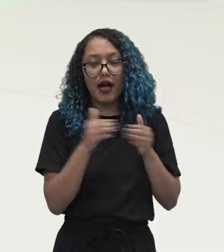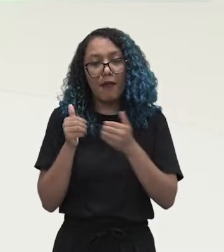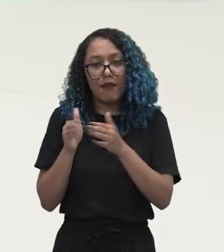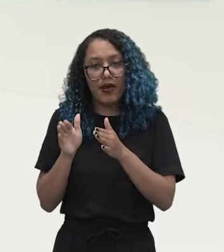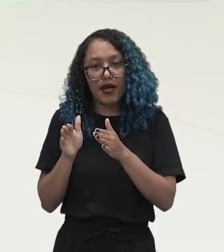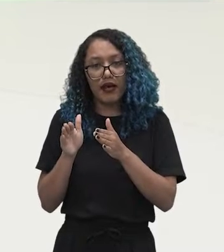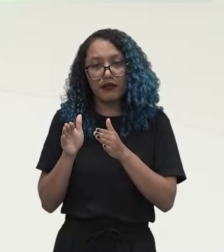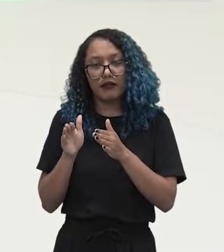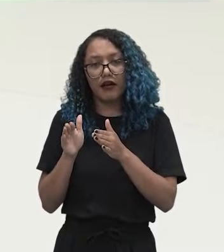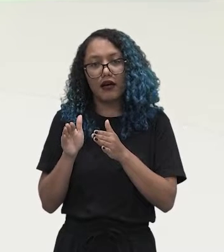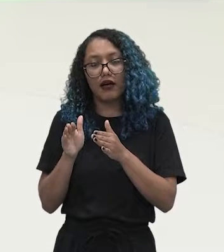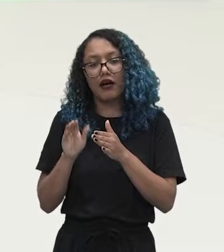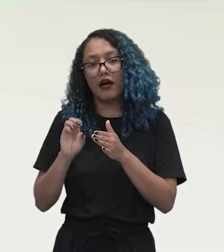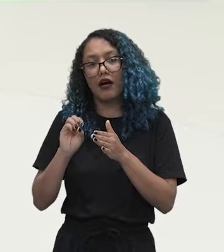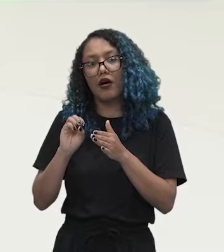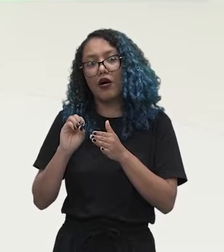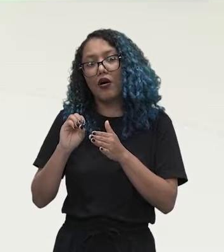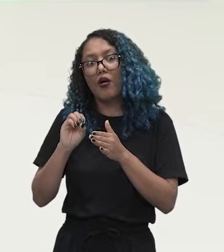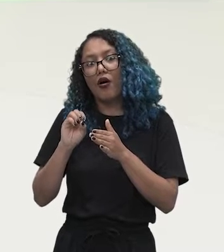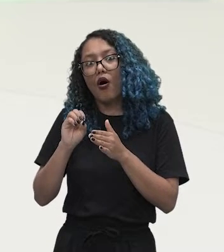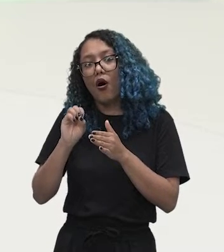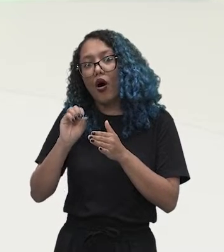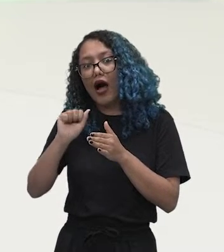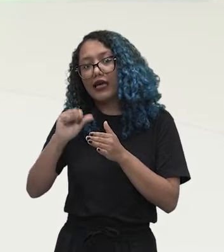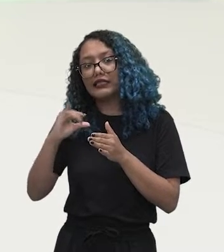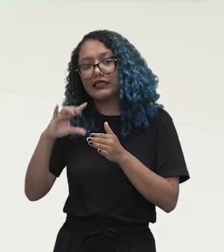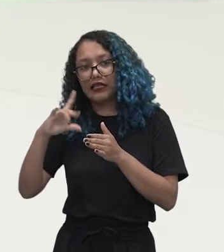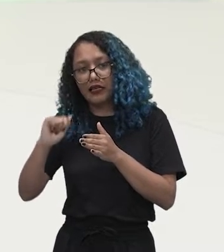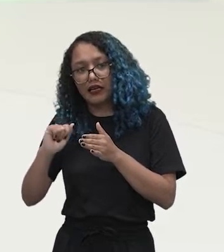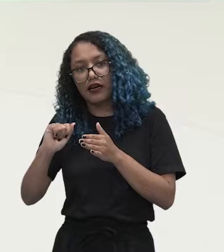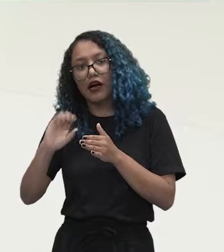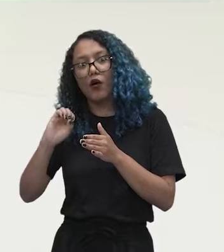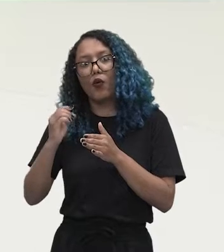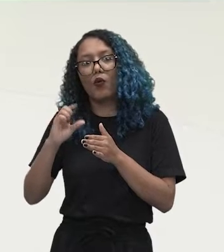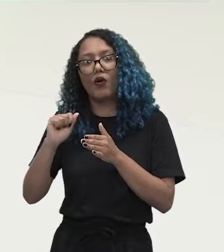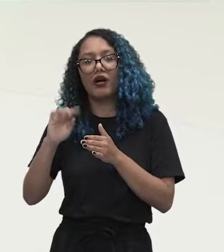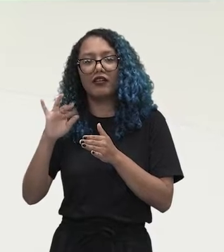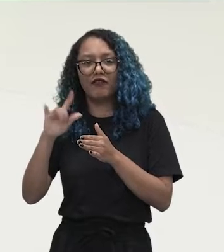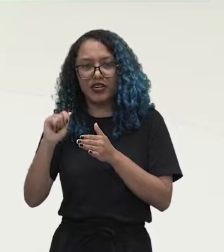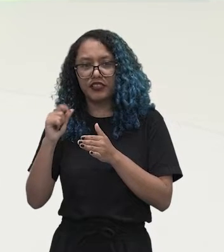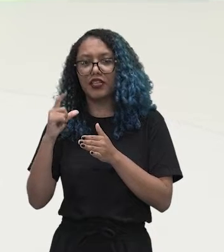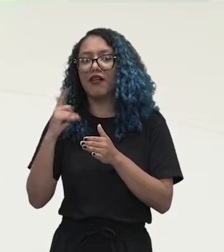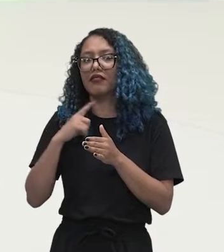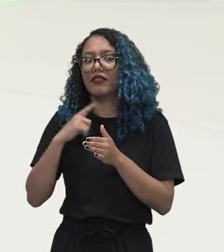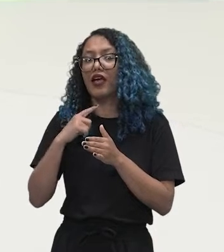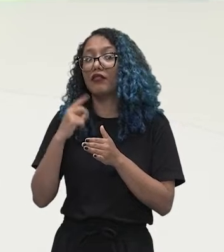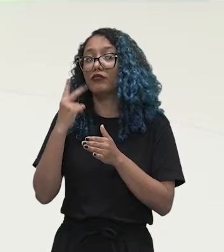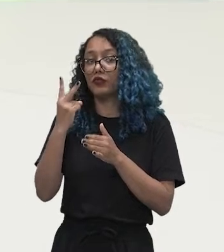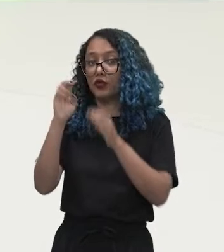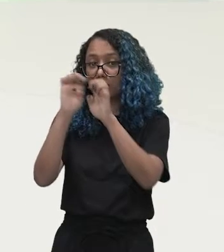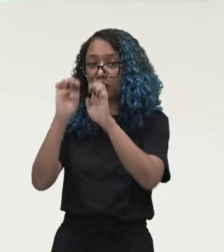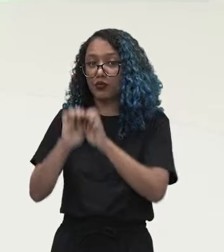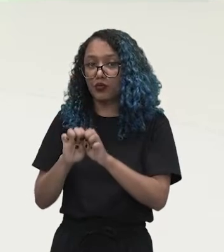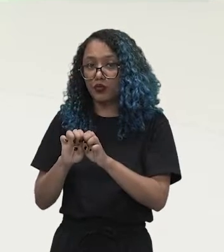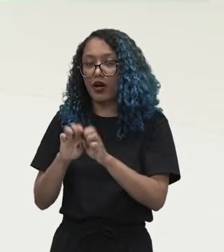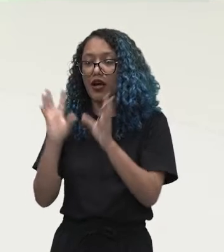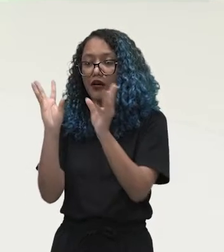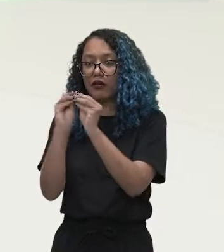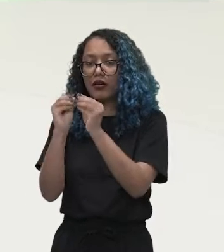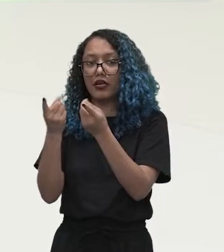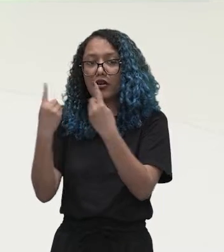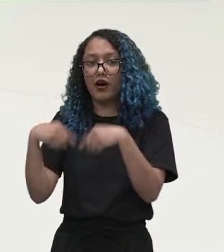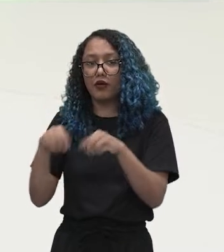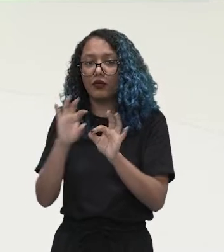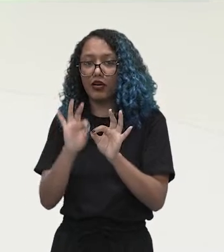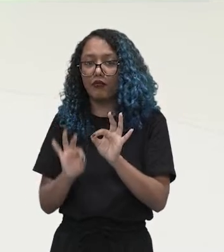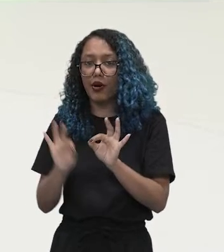ou cadeias alifáticas. Observem aqui que eu trouxe a fórmula estrutural condensada e eu trouxe a fórmula em bond-line, a